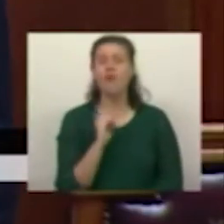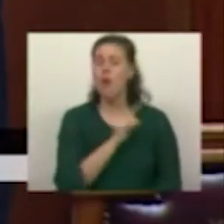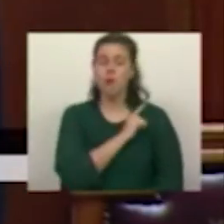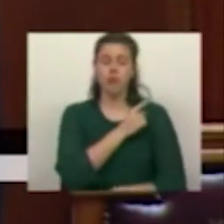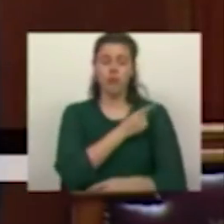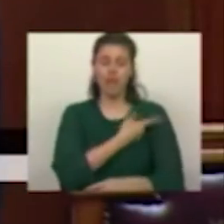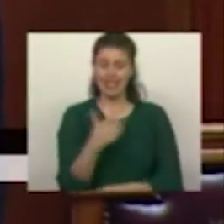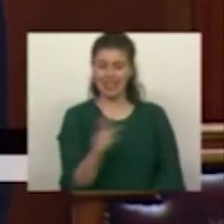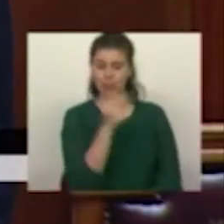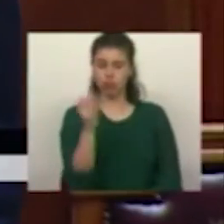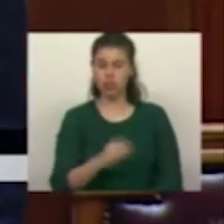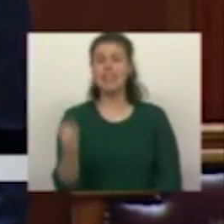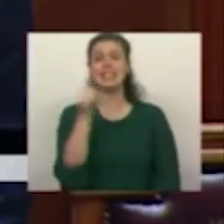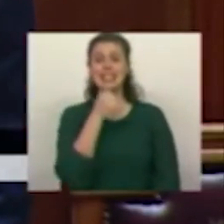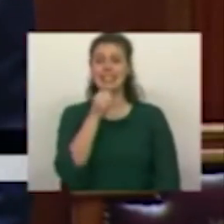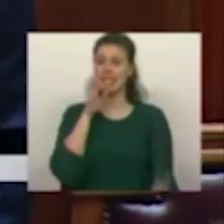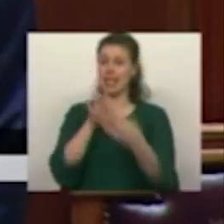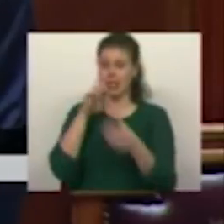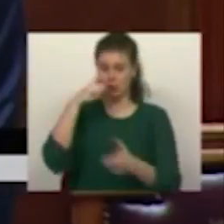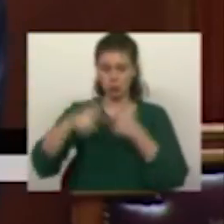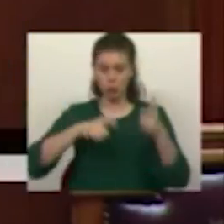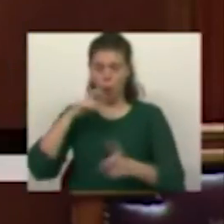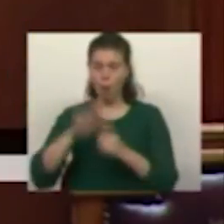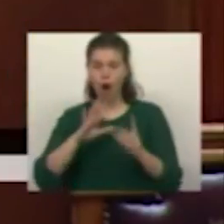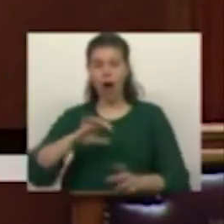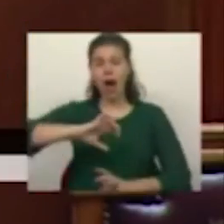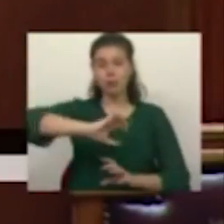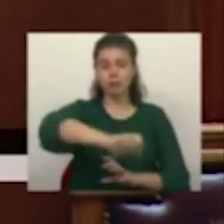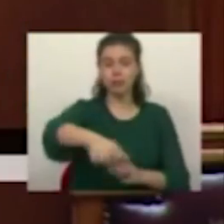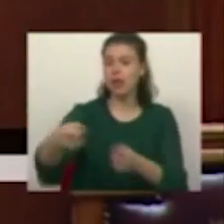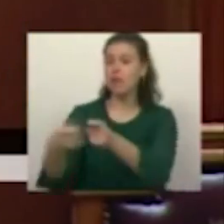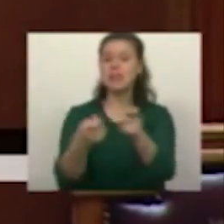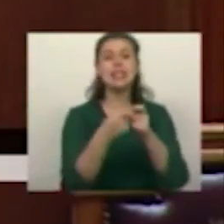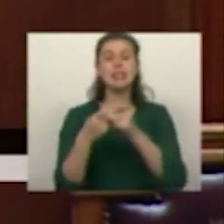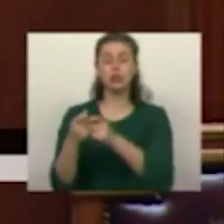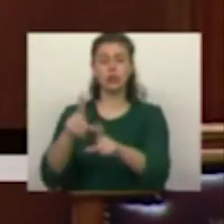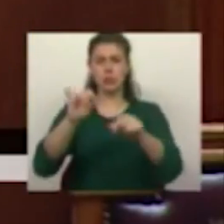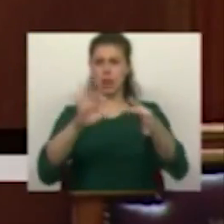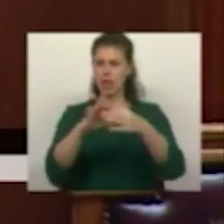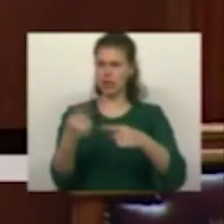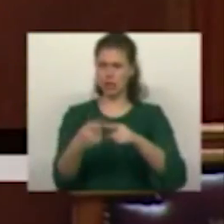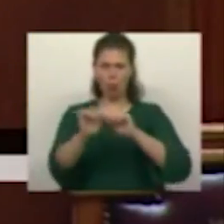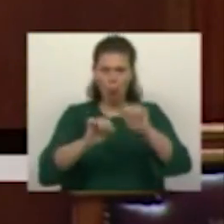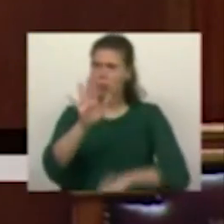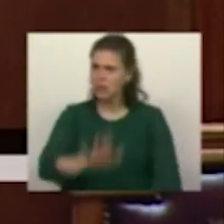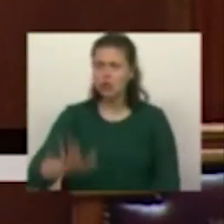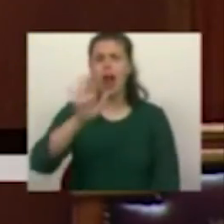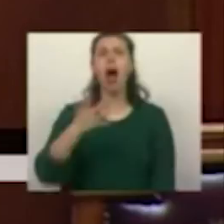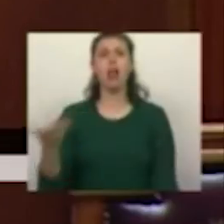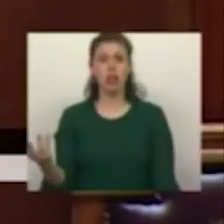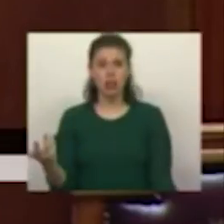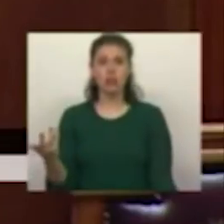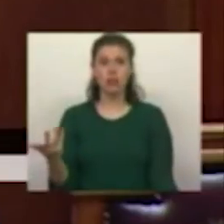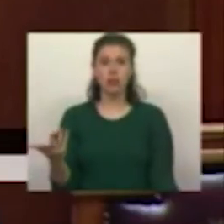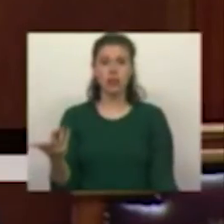poder absoluto de decidir sobre as populações dos concelhos vizinhos e mesmo sobre o interesse nacional.